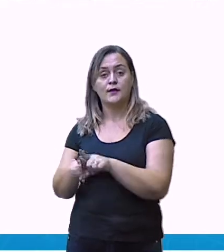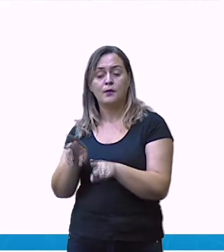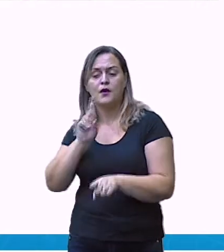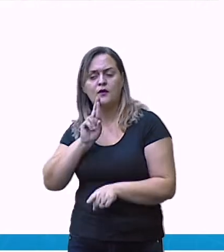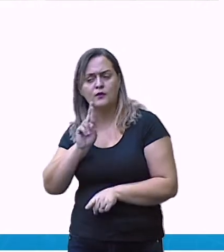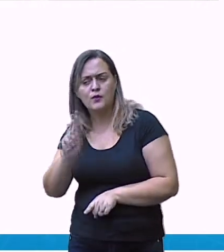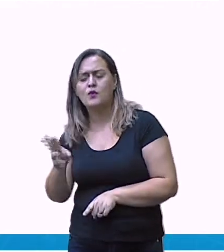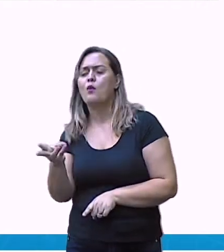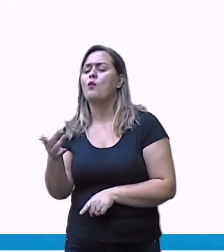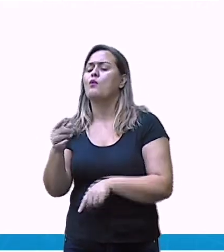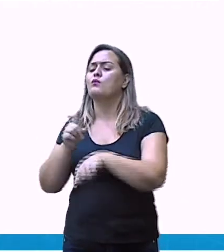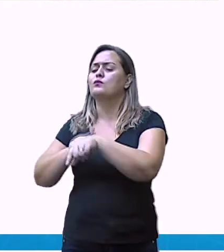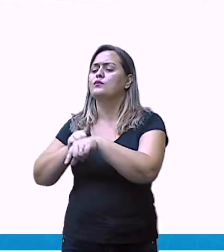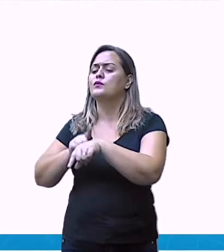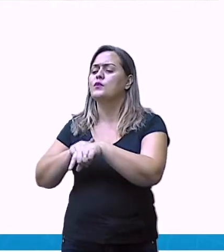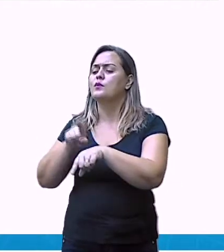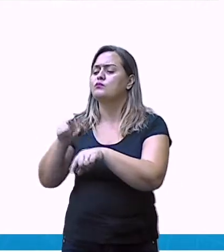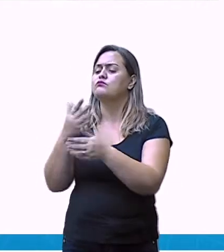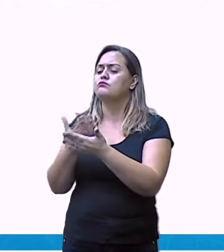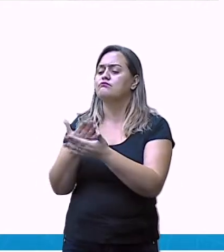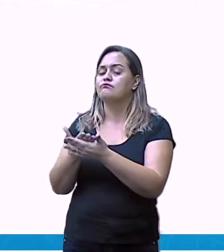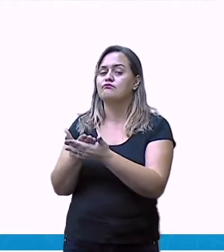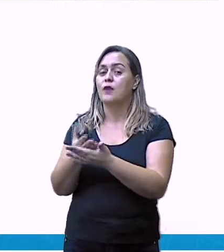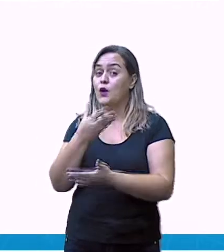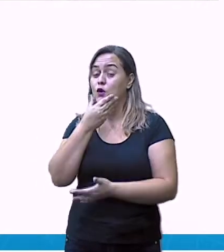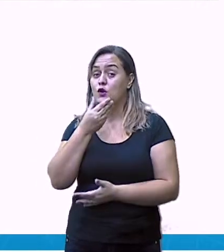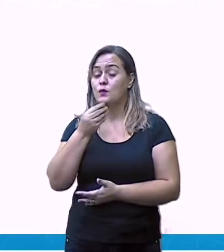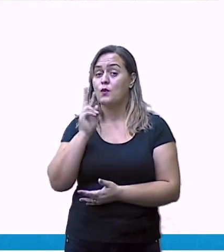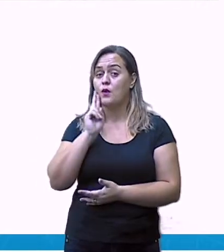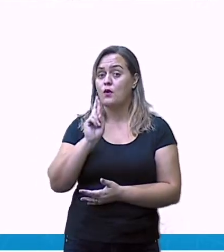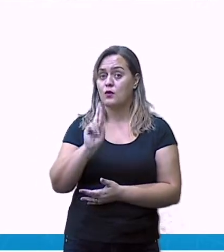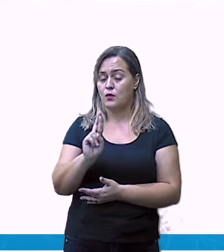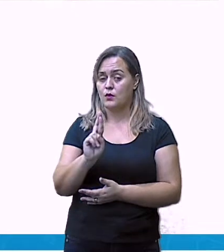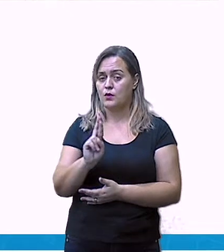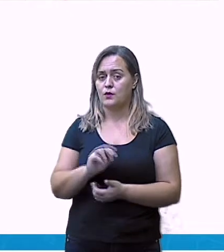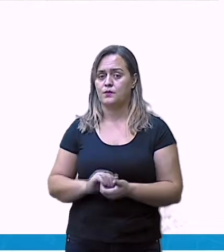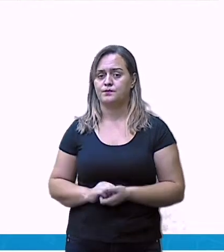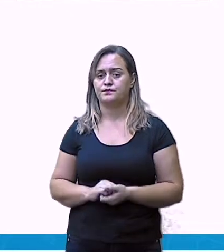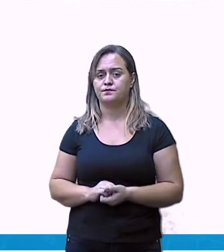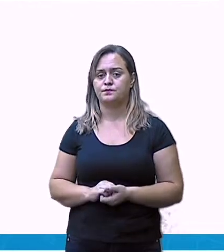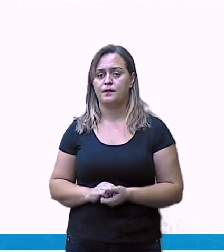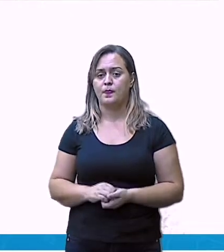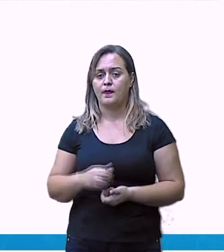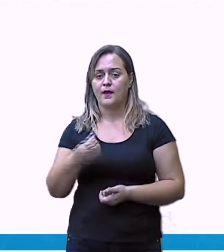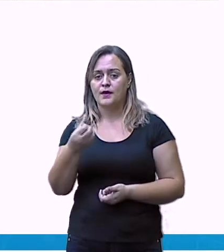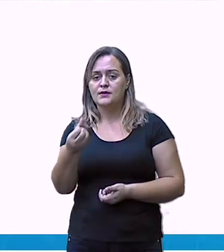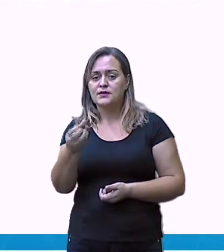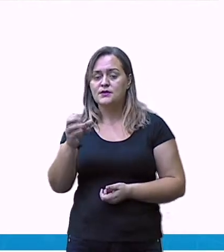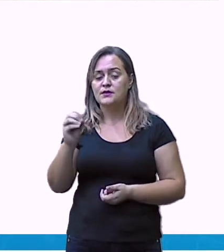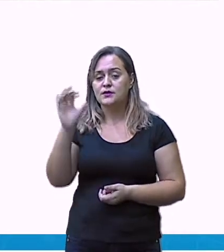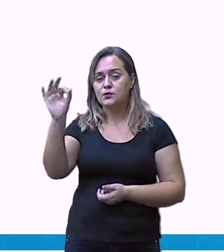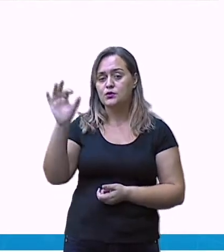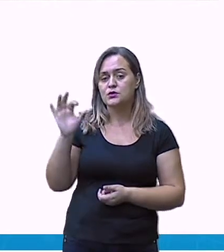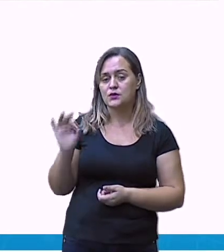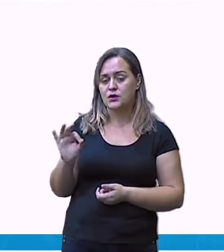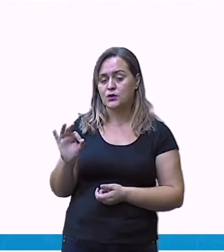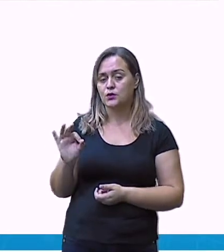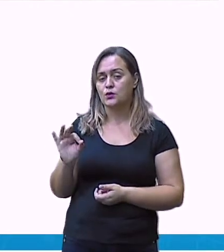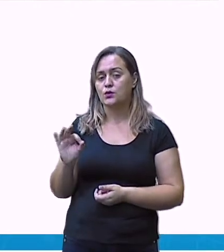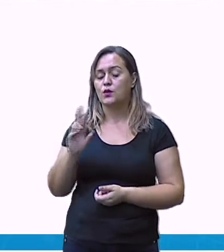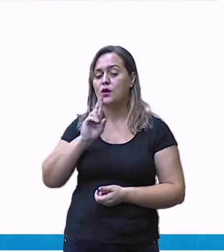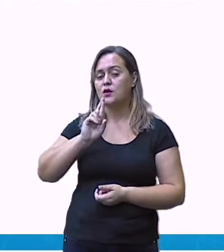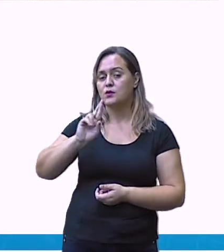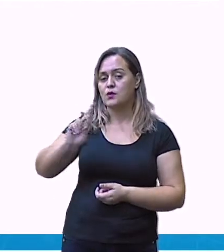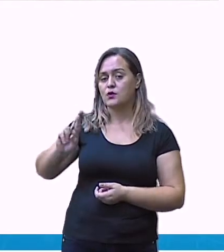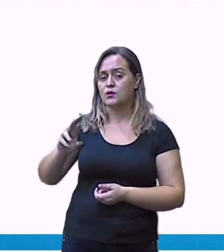estudo. 60% dos meninos dedicam de 6 a 8 horas. Então veja a diferença